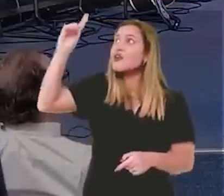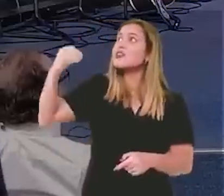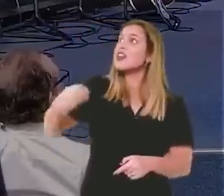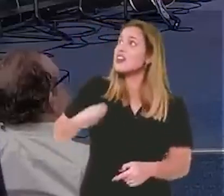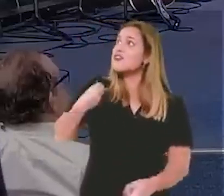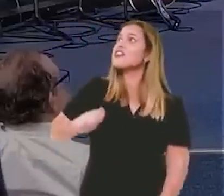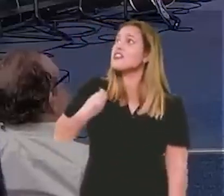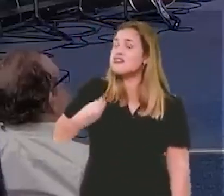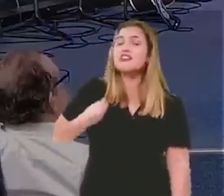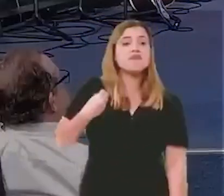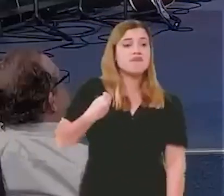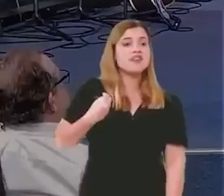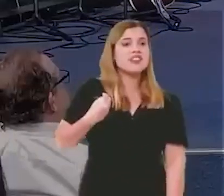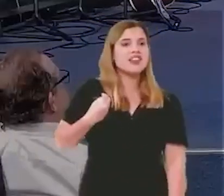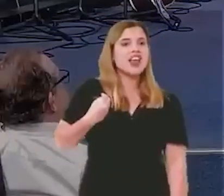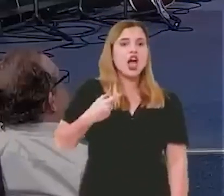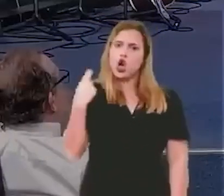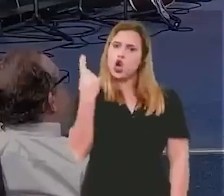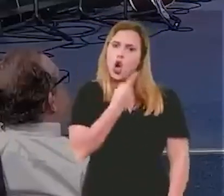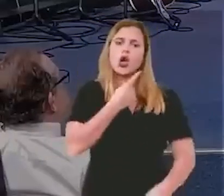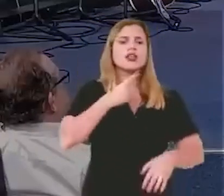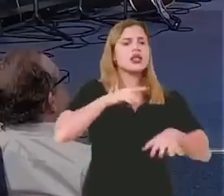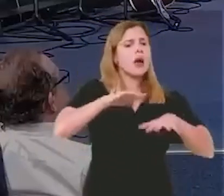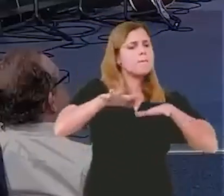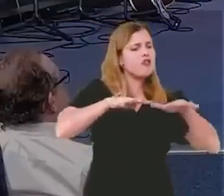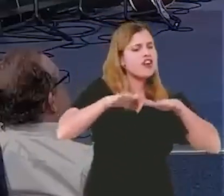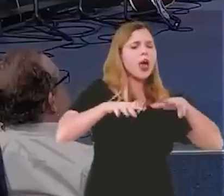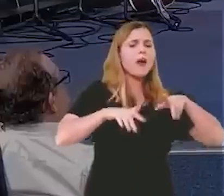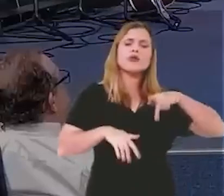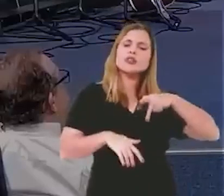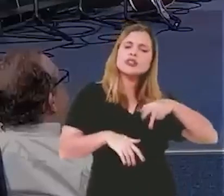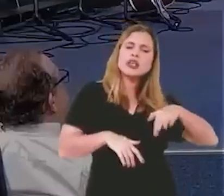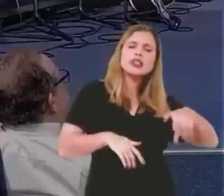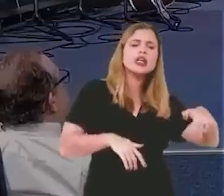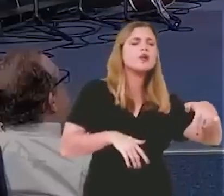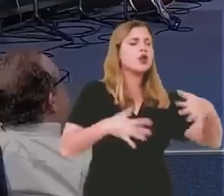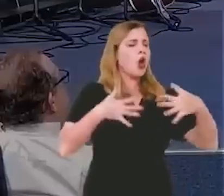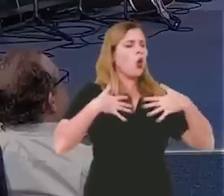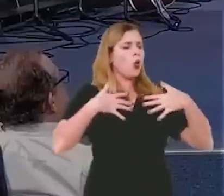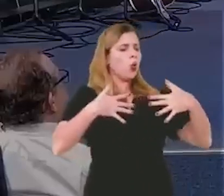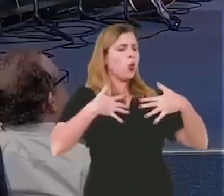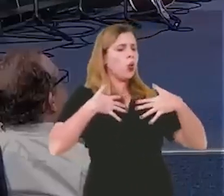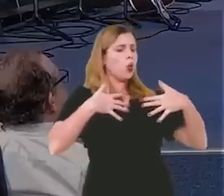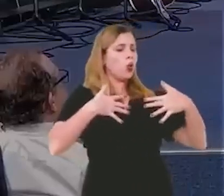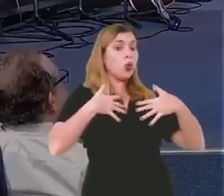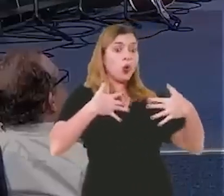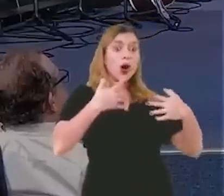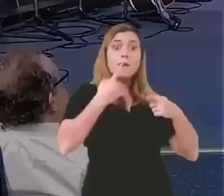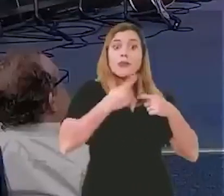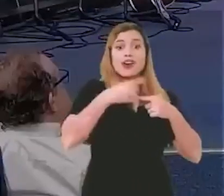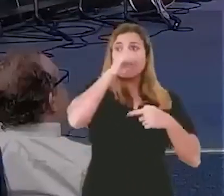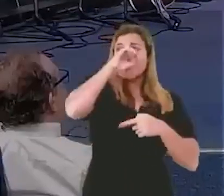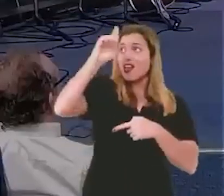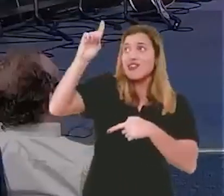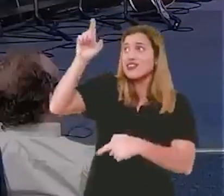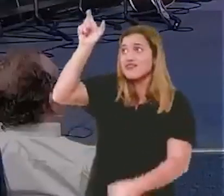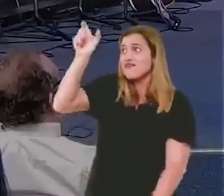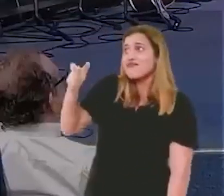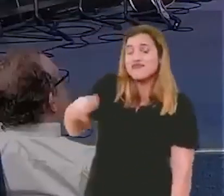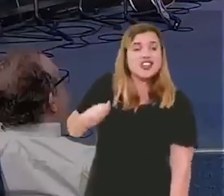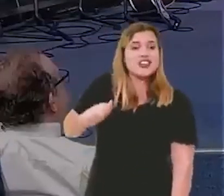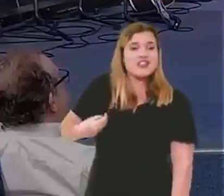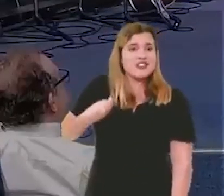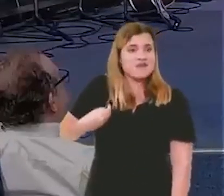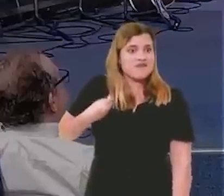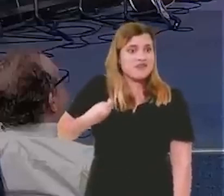e existimos. Ele é quem nos dá vida, a respiração e tudo mais. Se ele fechar a torneira de oxigênio,